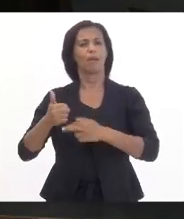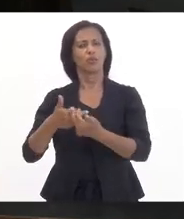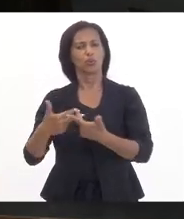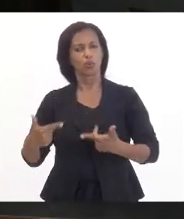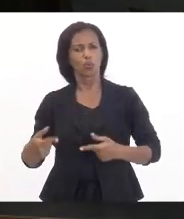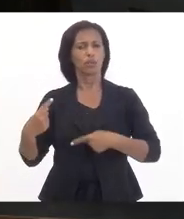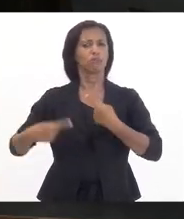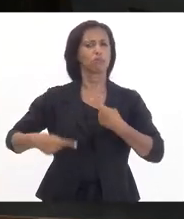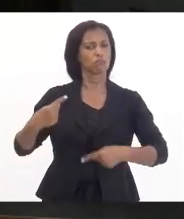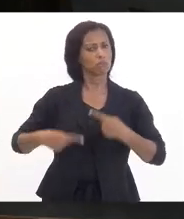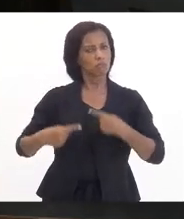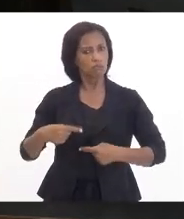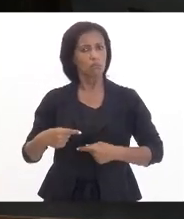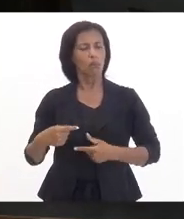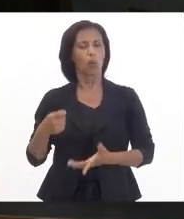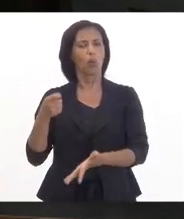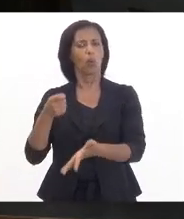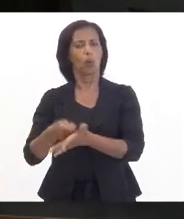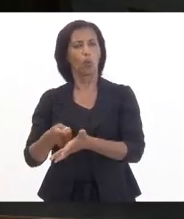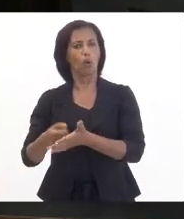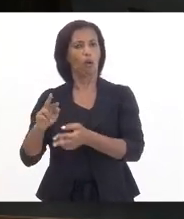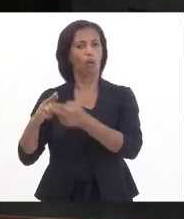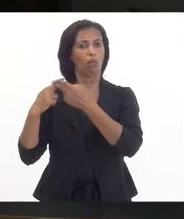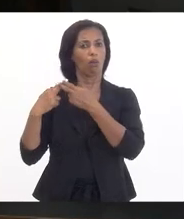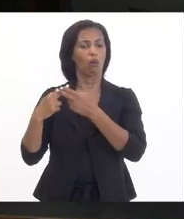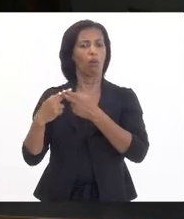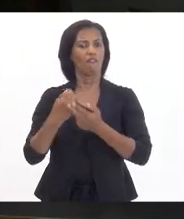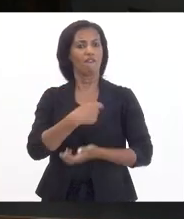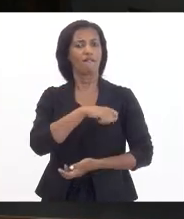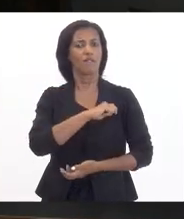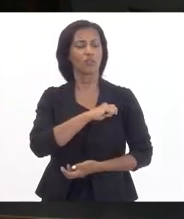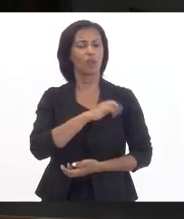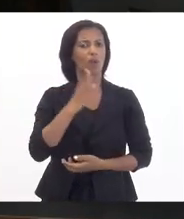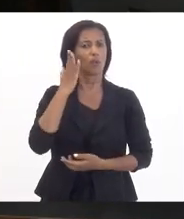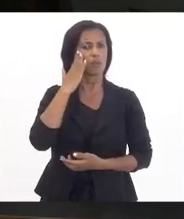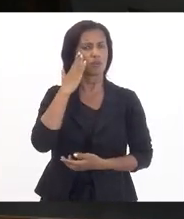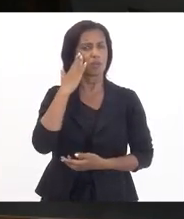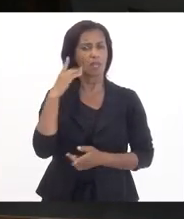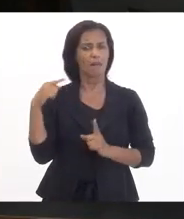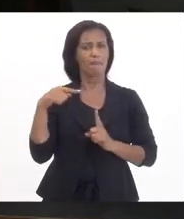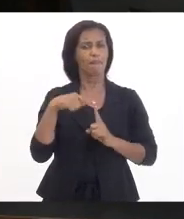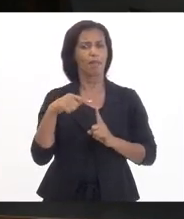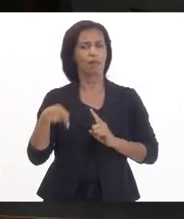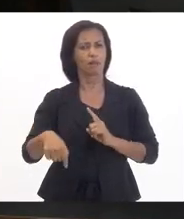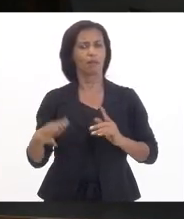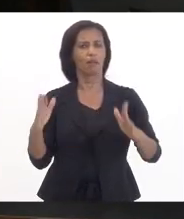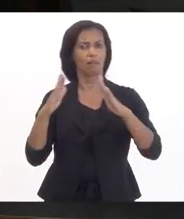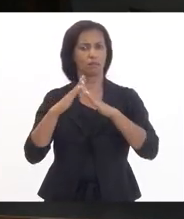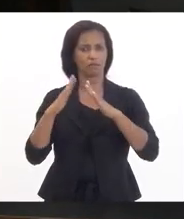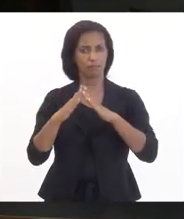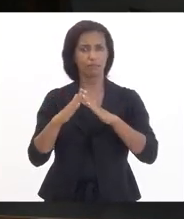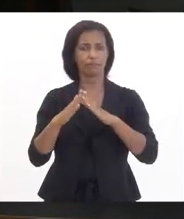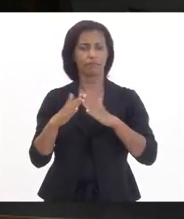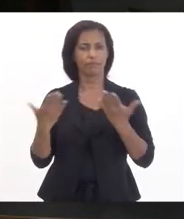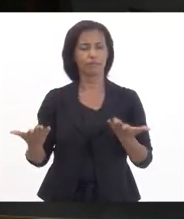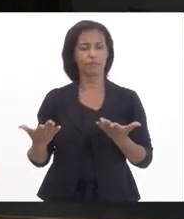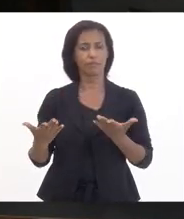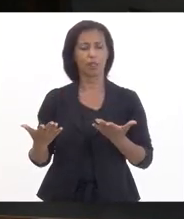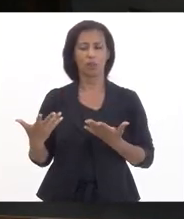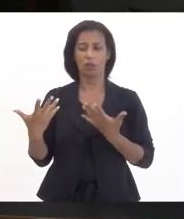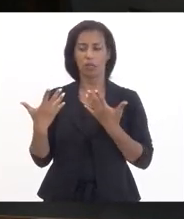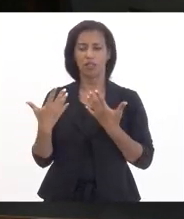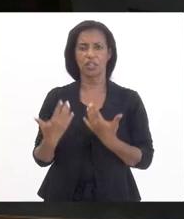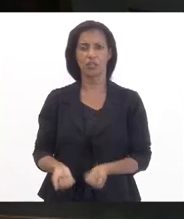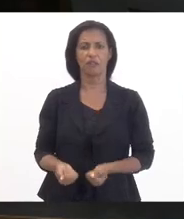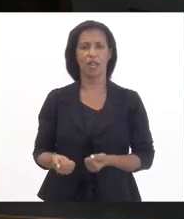para discutir, mantendo a responsabilidade fiscal, que eu sei que também é meta dessa casa. Então, a gente vai,